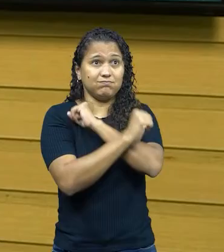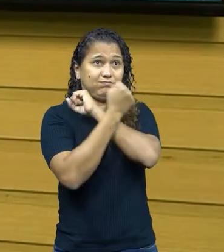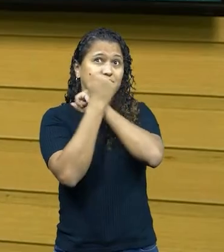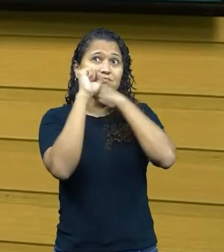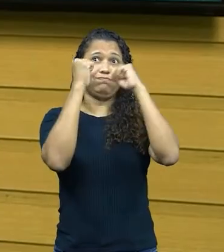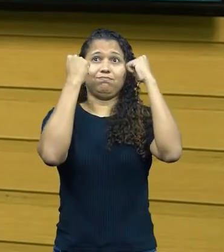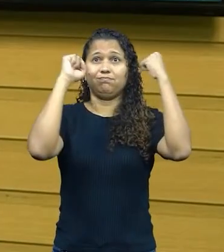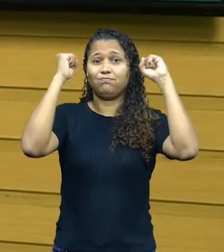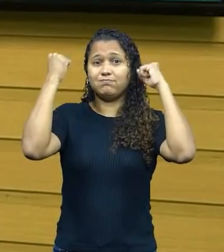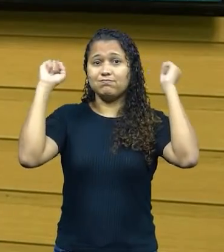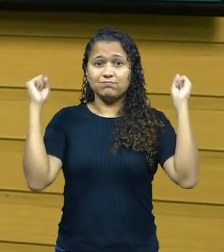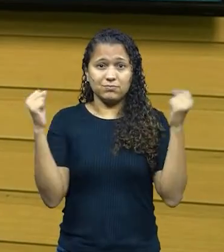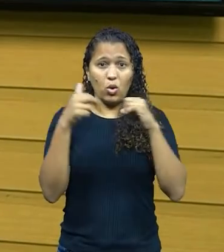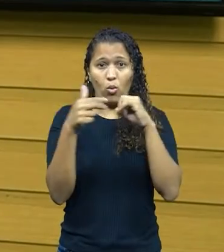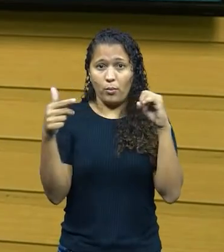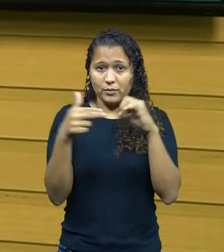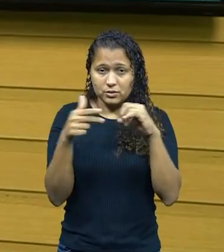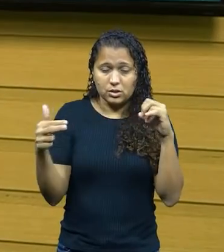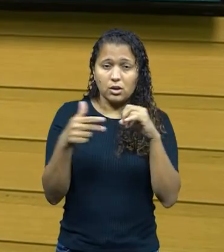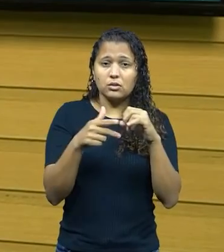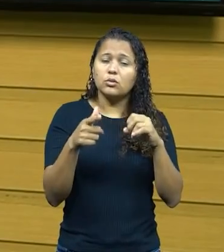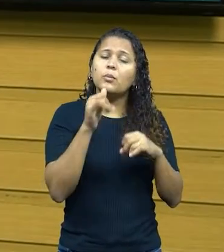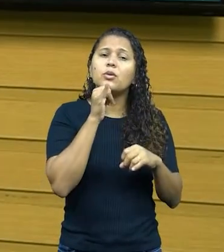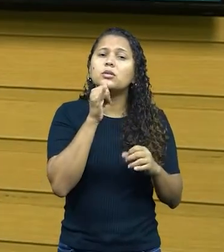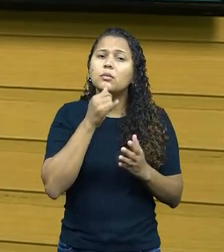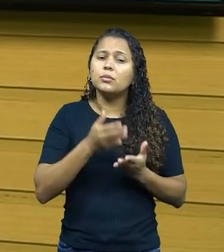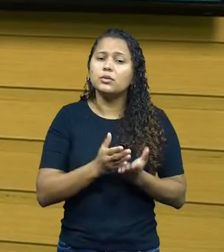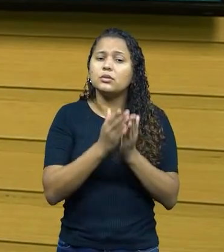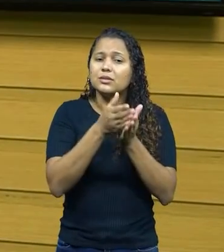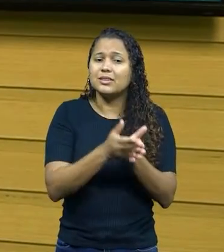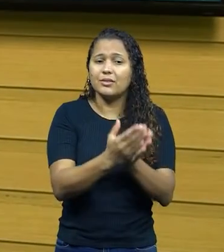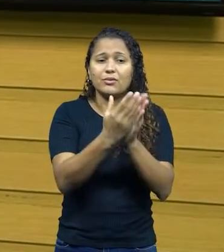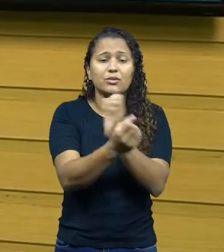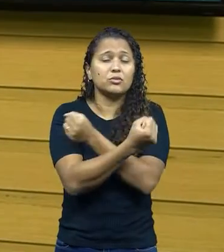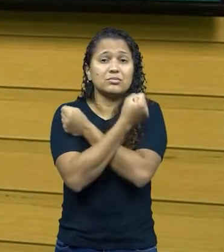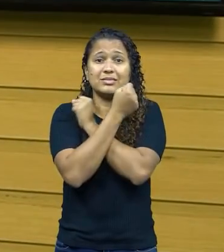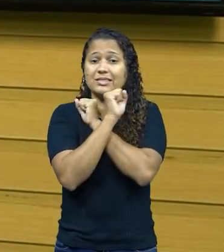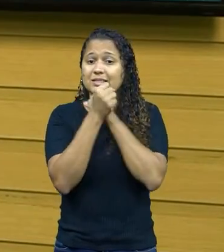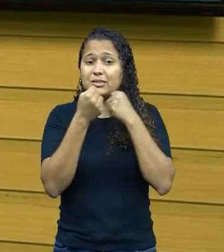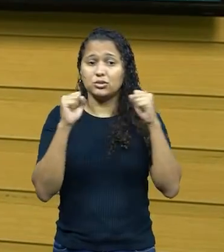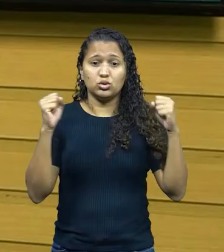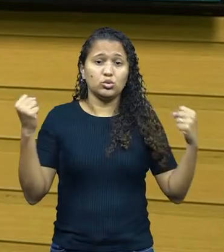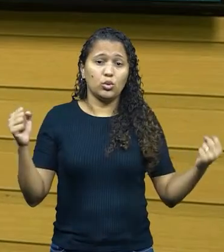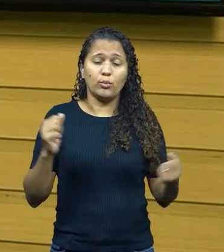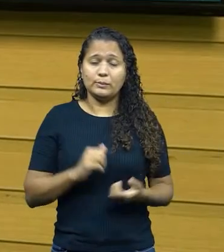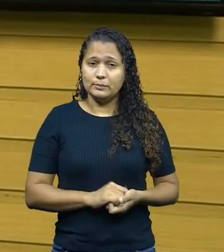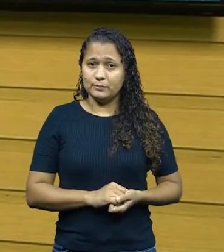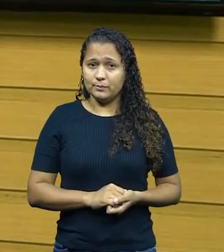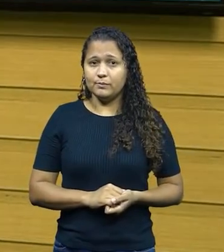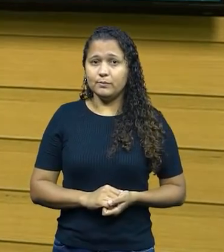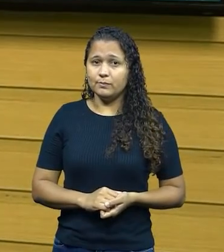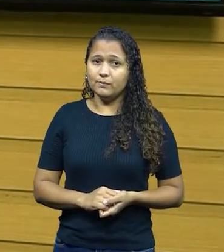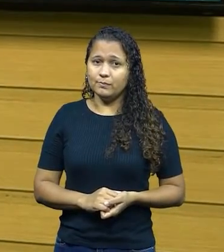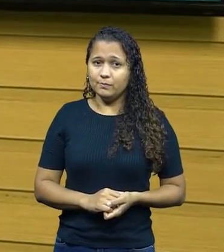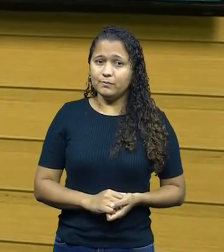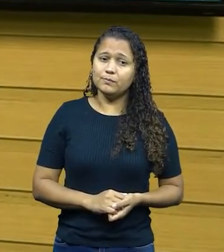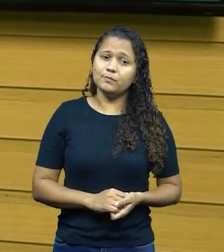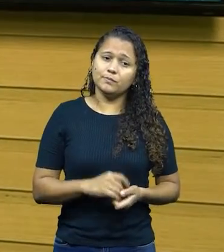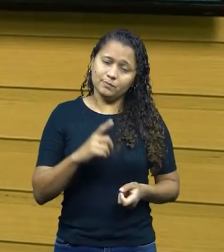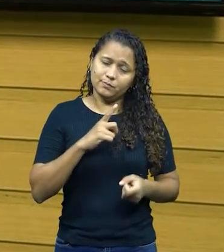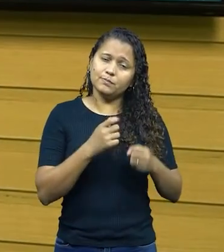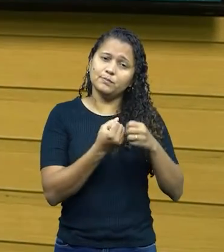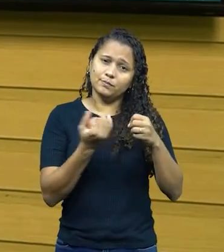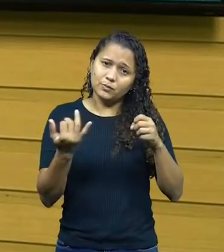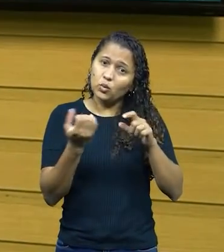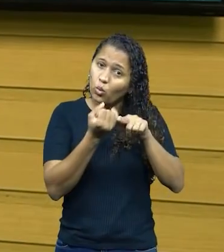gigantescos, grandes mercadorias. O próprio navio é enorme e ele é quantificado,